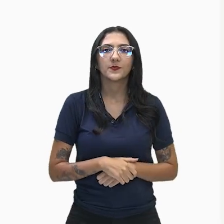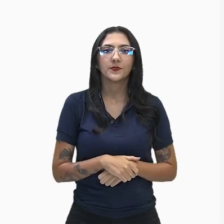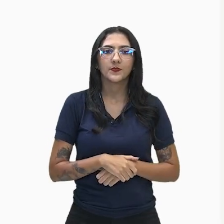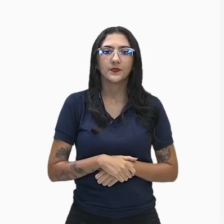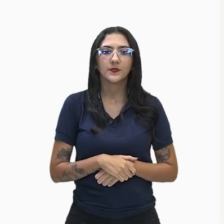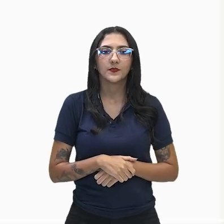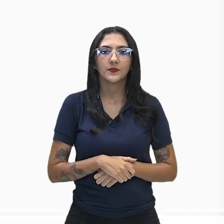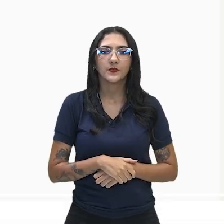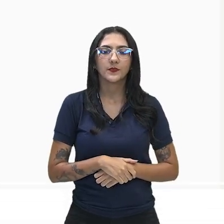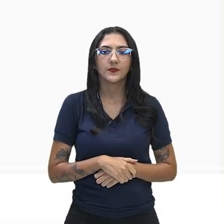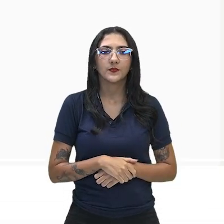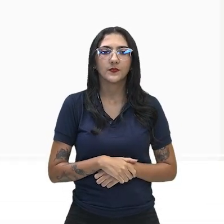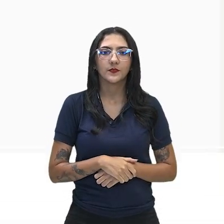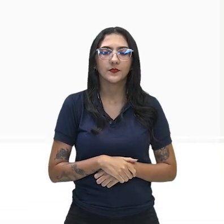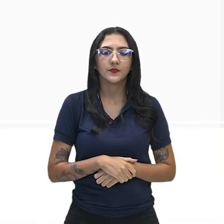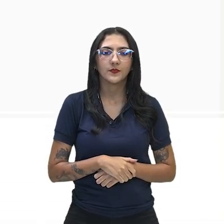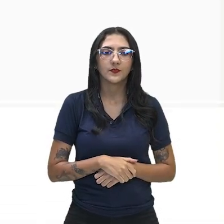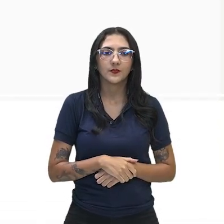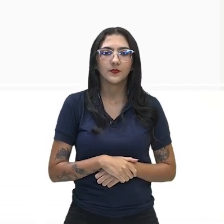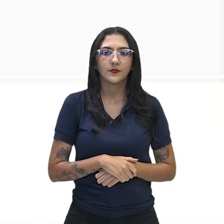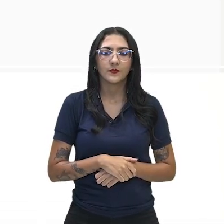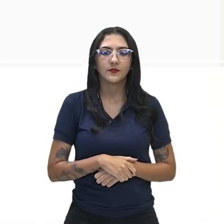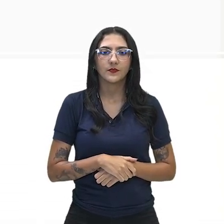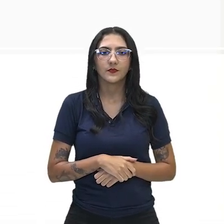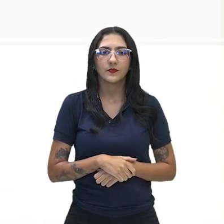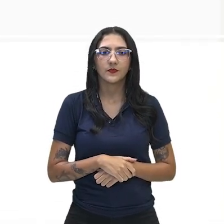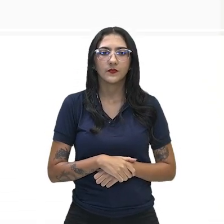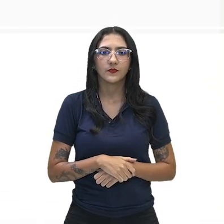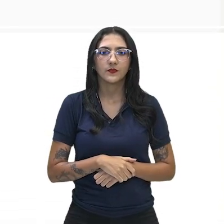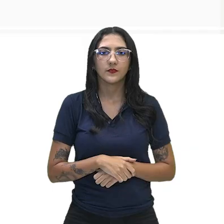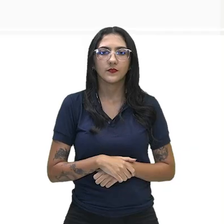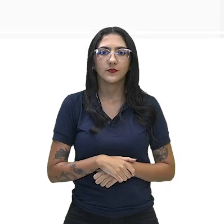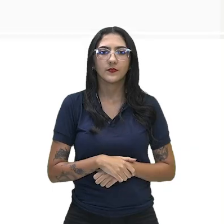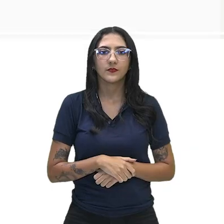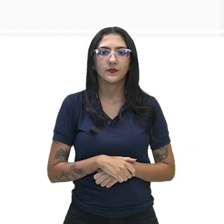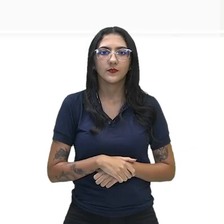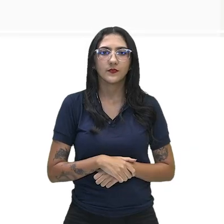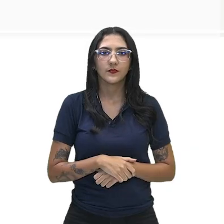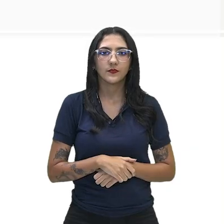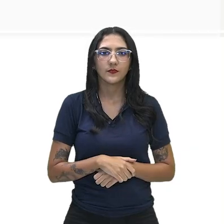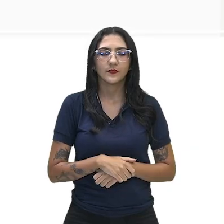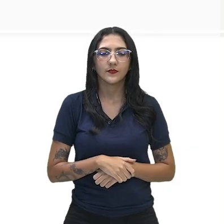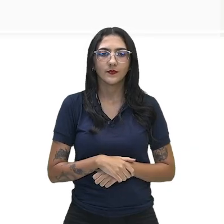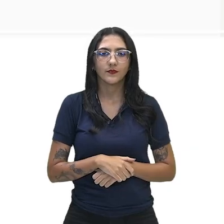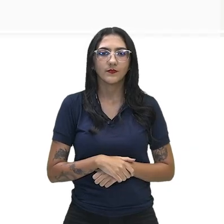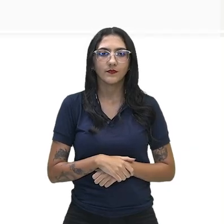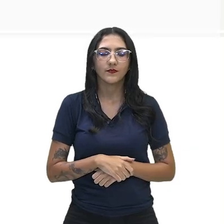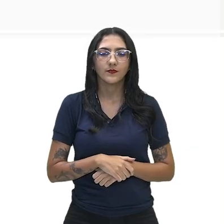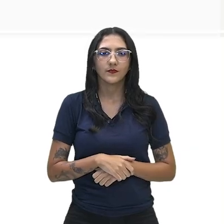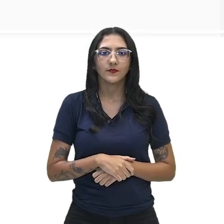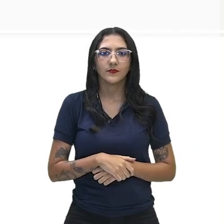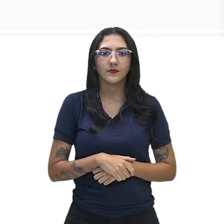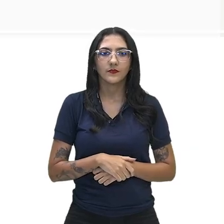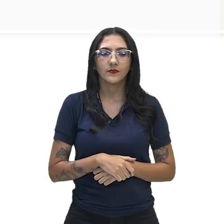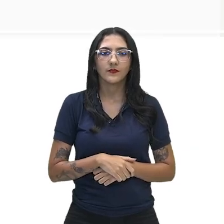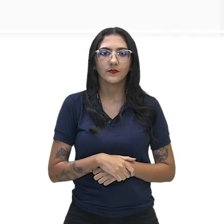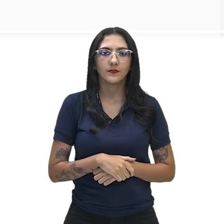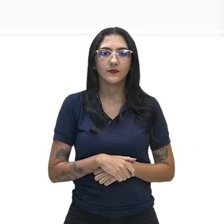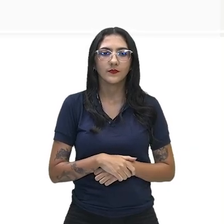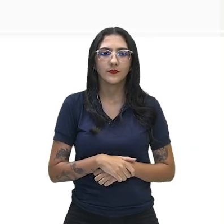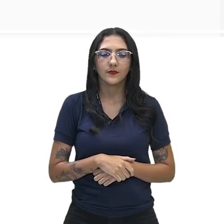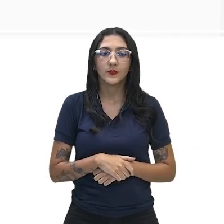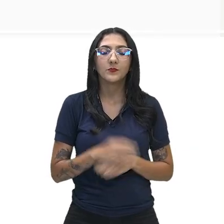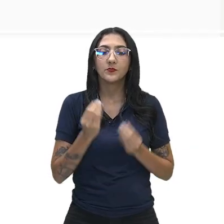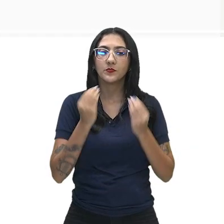Bora fazer aqui, vamos organizar, deixar nossa cartela aqui bem no limite para a gente fazer o cálculo. Então, vamos lá. Ó.